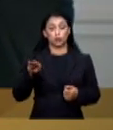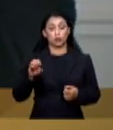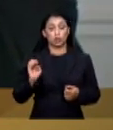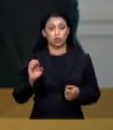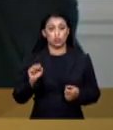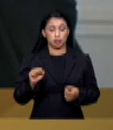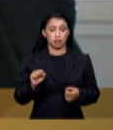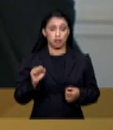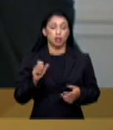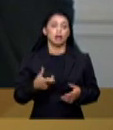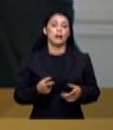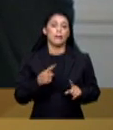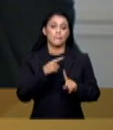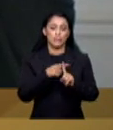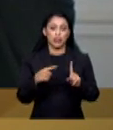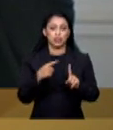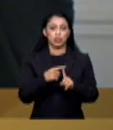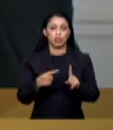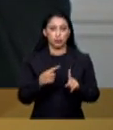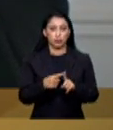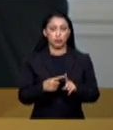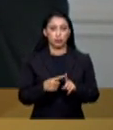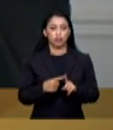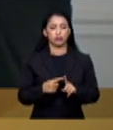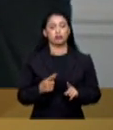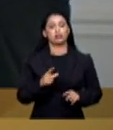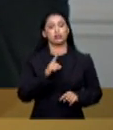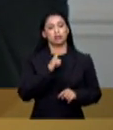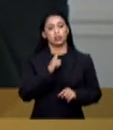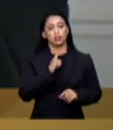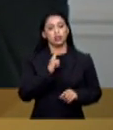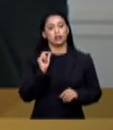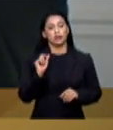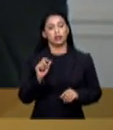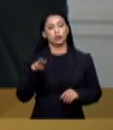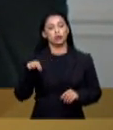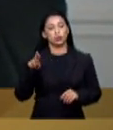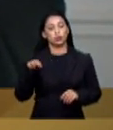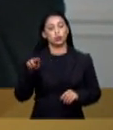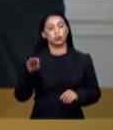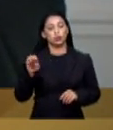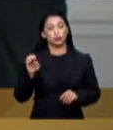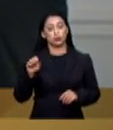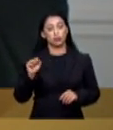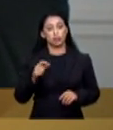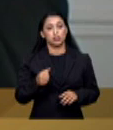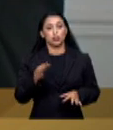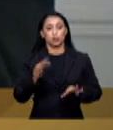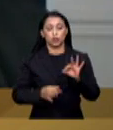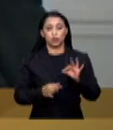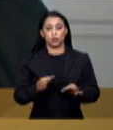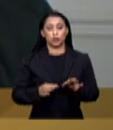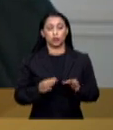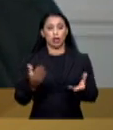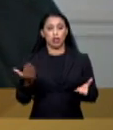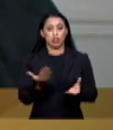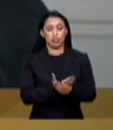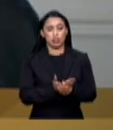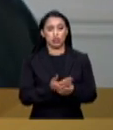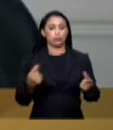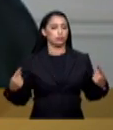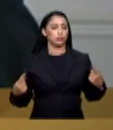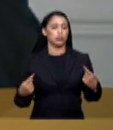do que houve o conhecimento, o eminente ministro Nunes Marques julgou improcedente a ação, ou seja, declarando